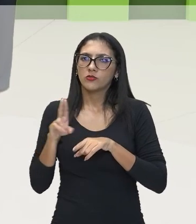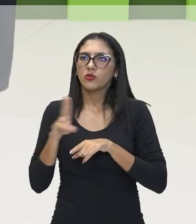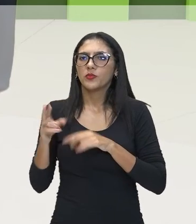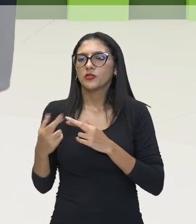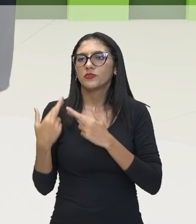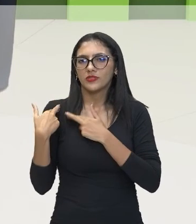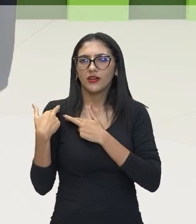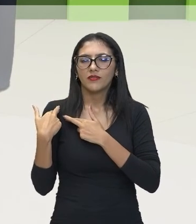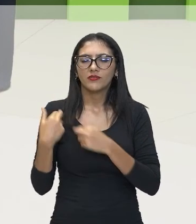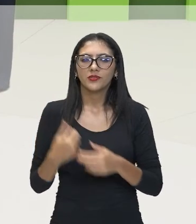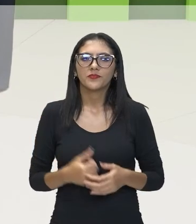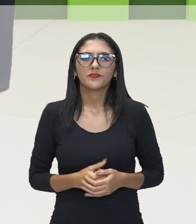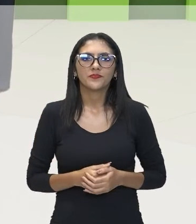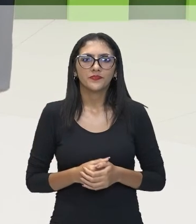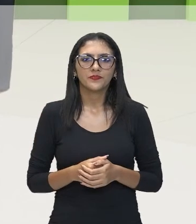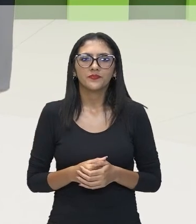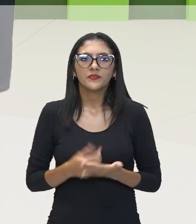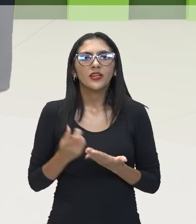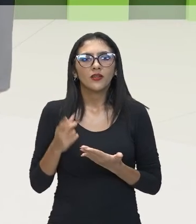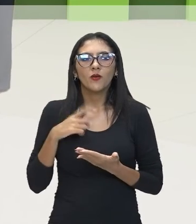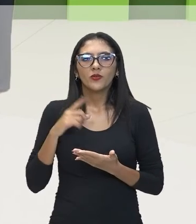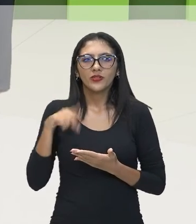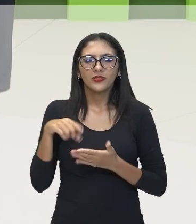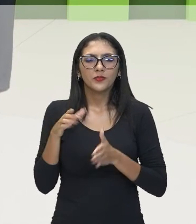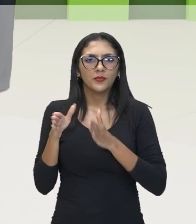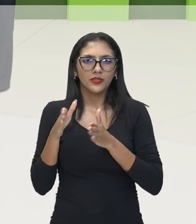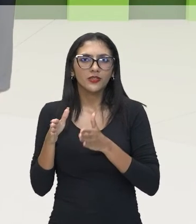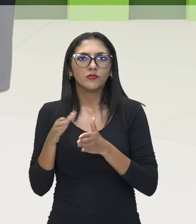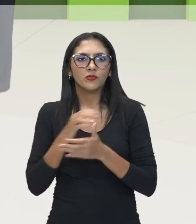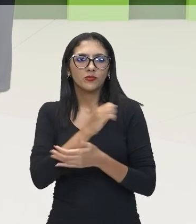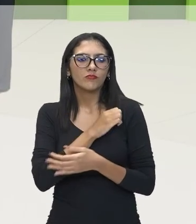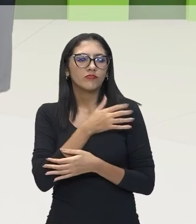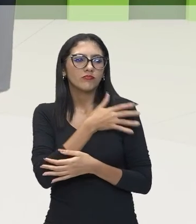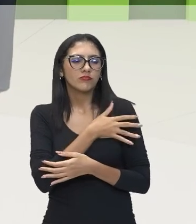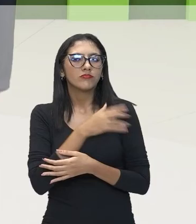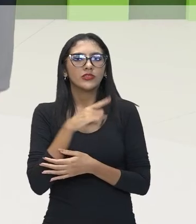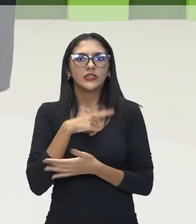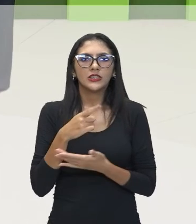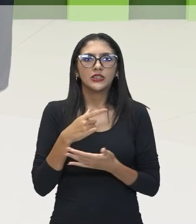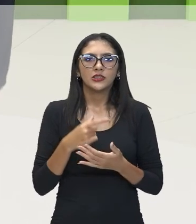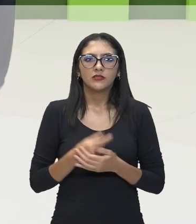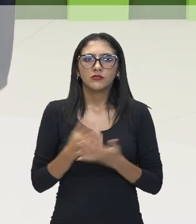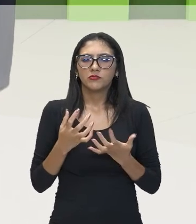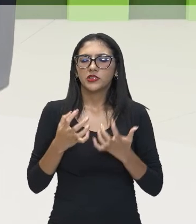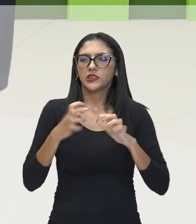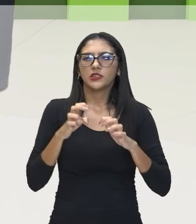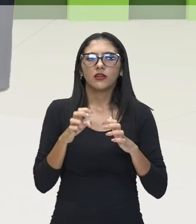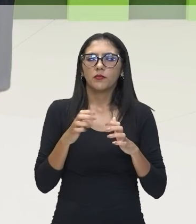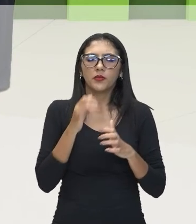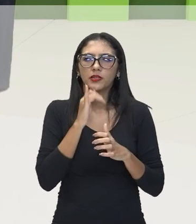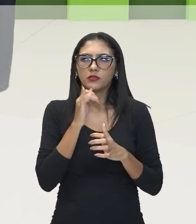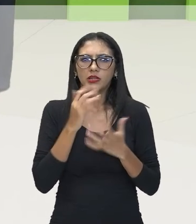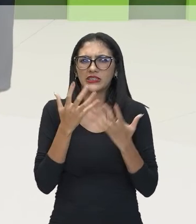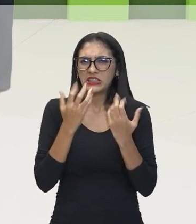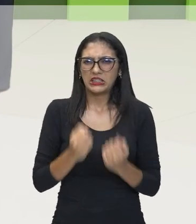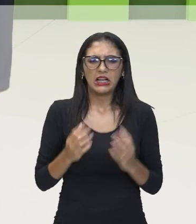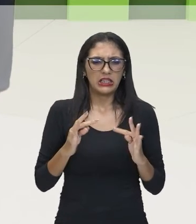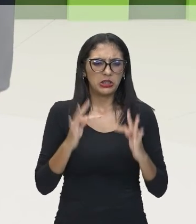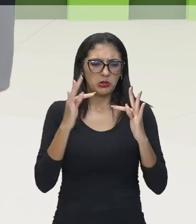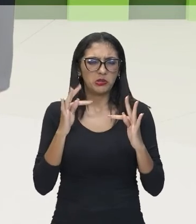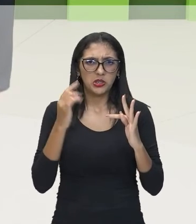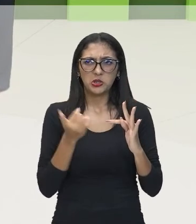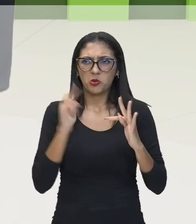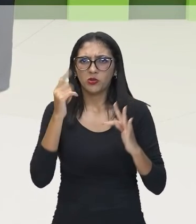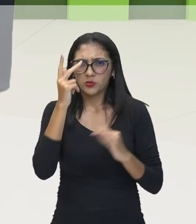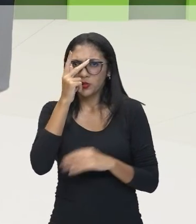que criou, né? Então, na época, a Marinha era resistente a aceitar invenções dos civis. Eles acabavam, né, aceitando